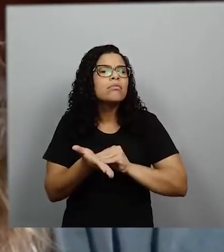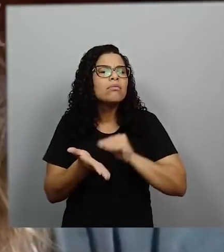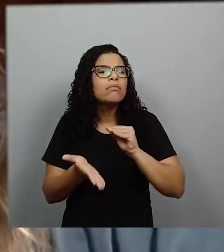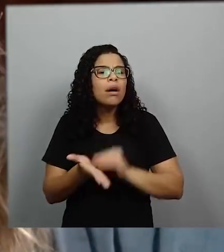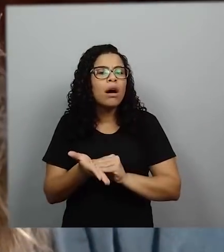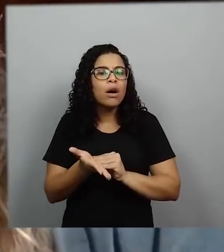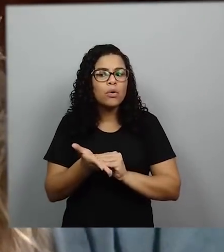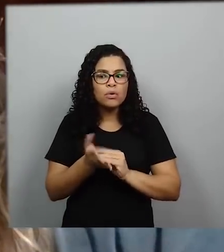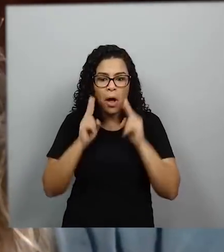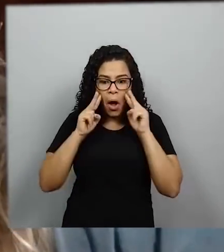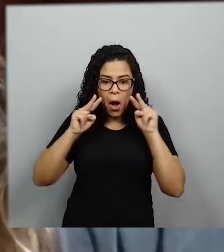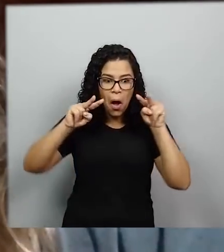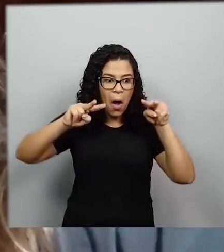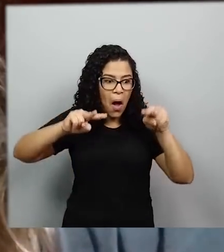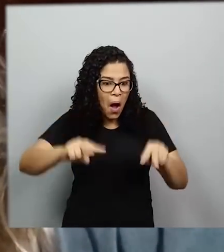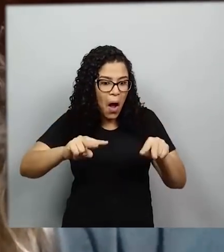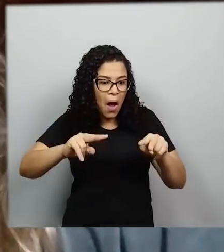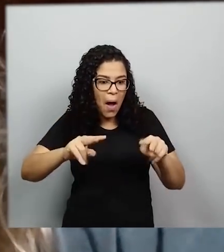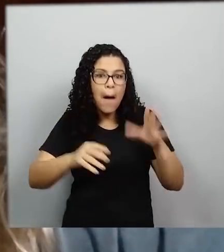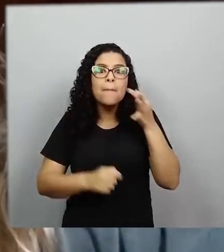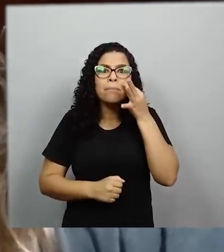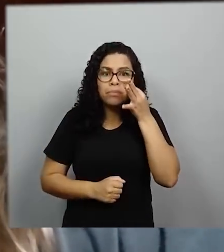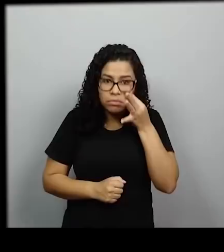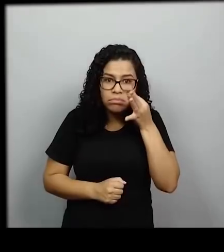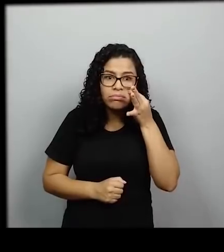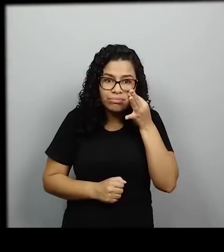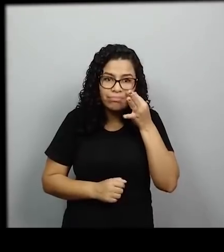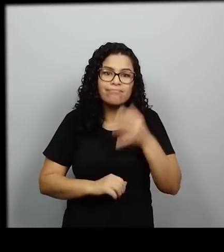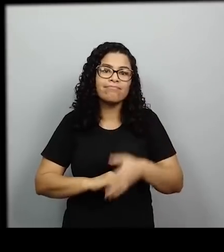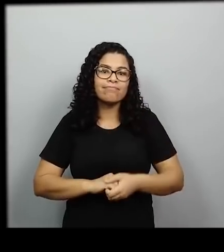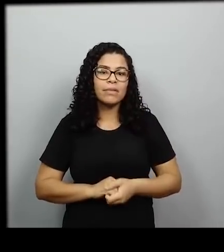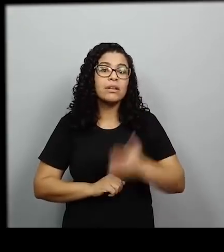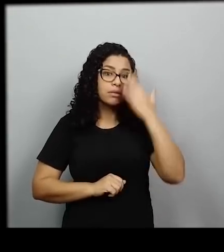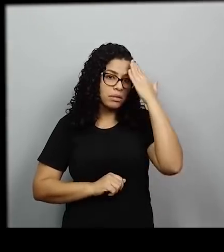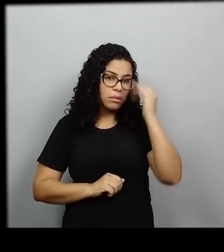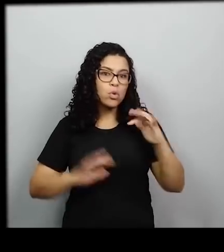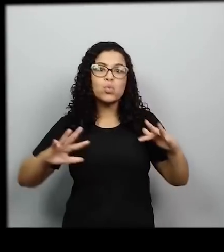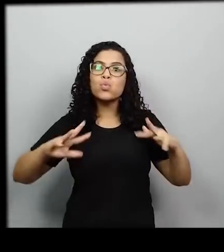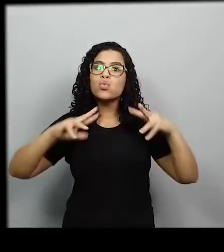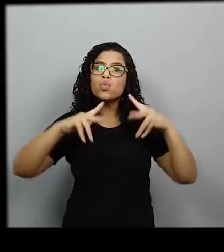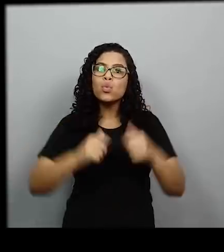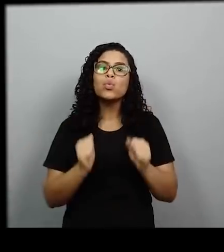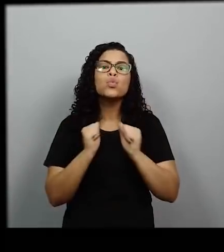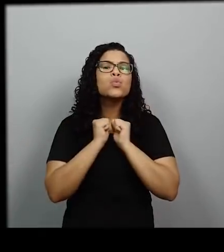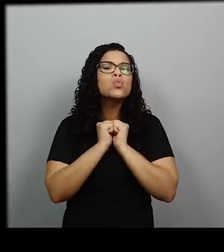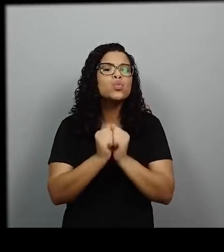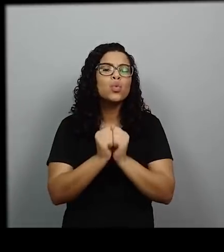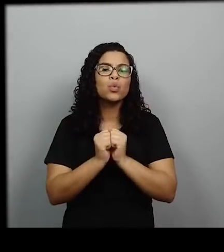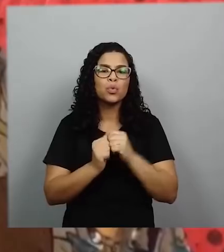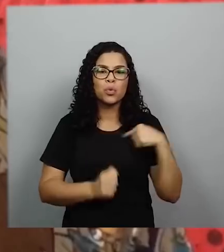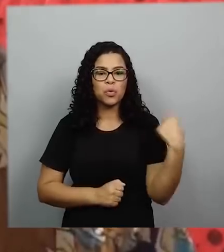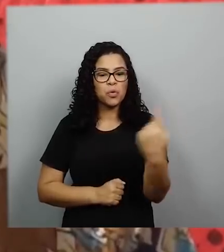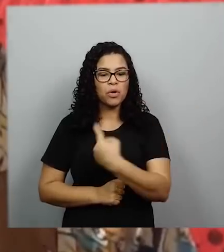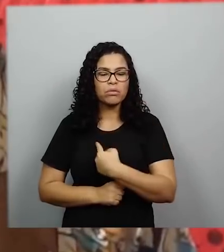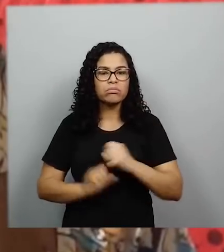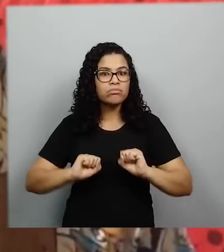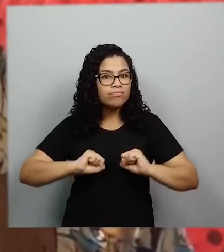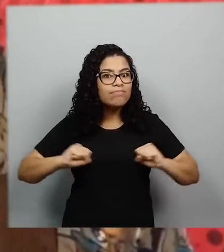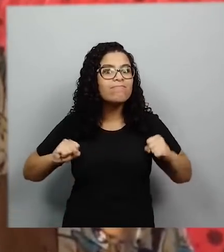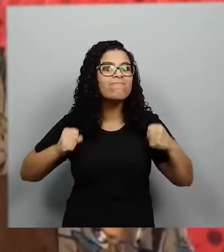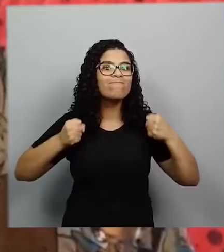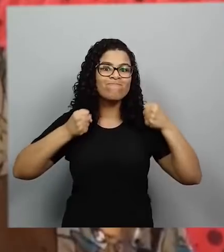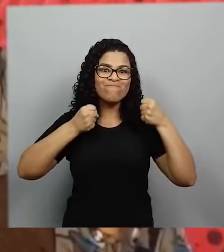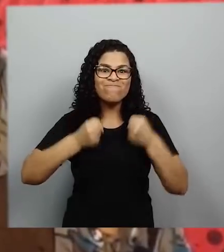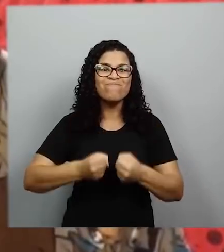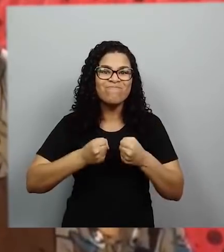falta estar sobre esses olhares atentos presencialmente. Nós sabemos que todos estiveram sempre conosco, se